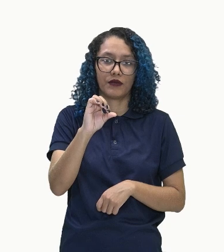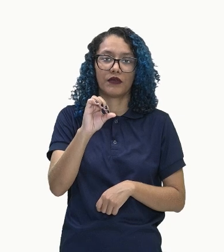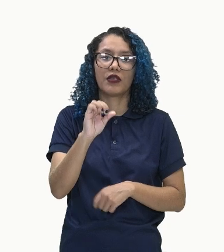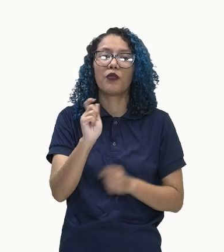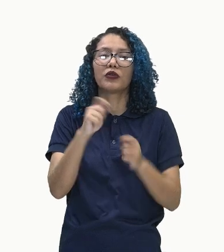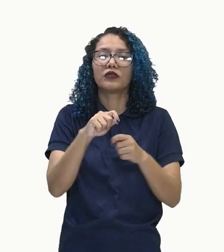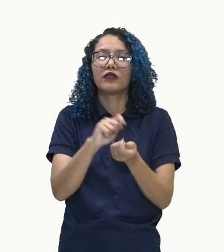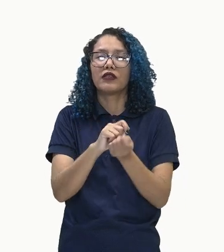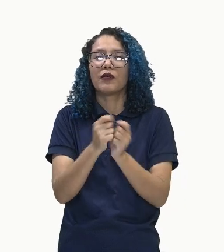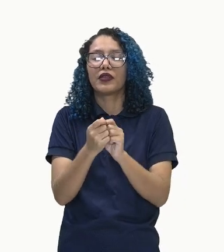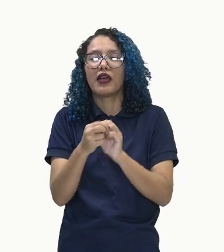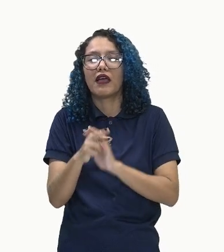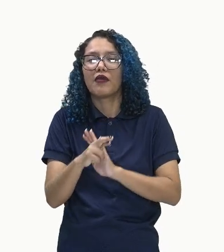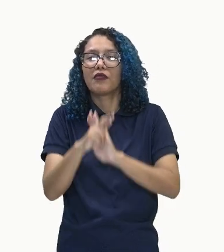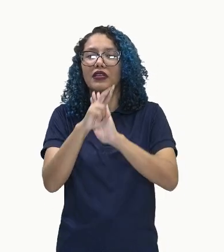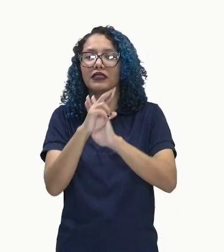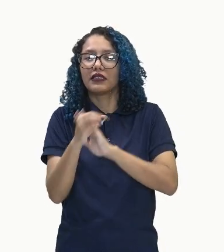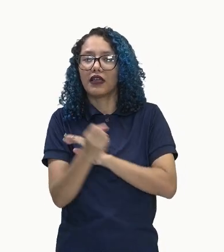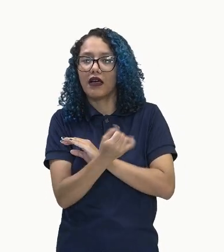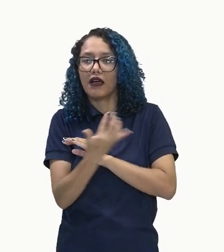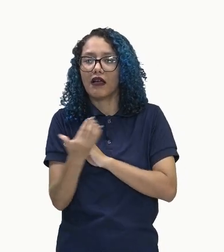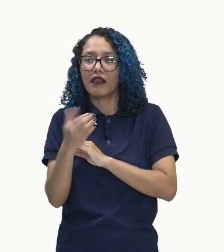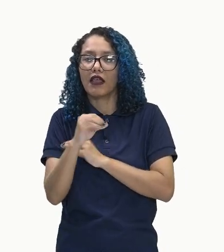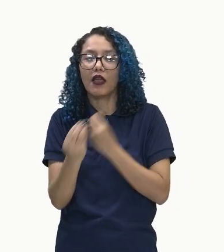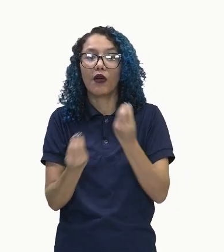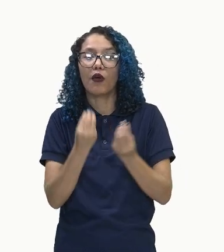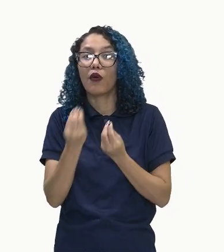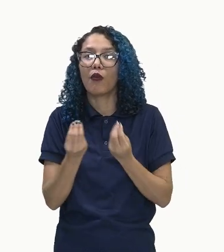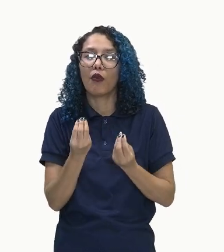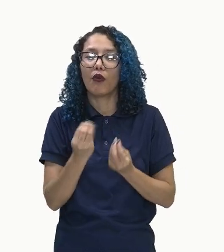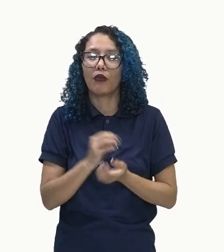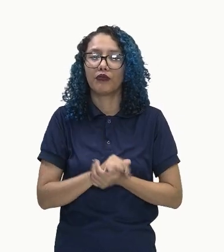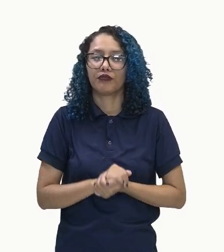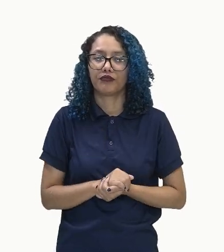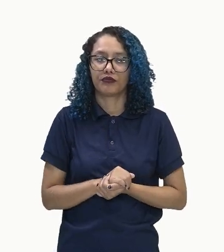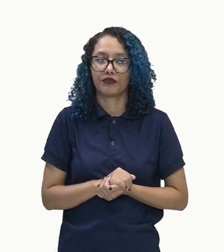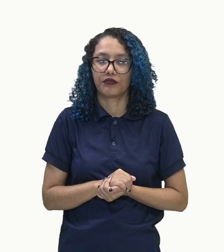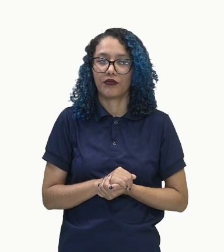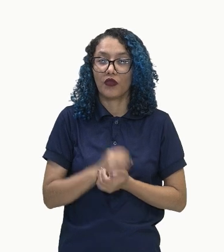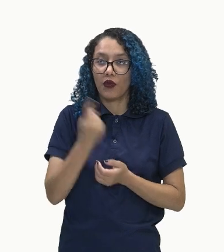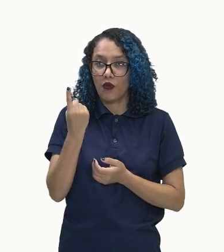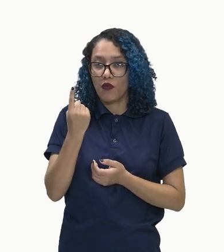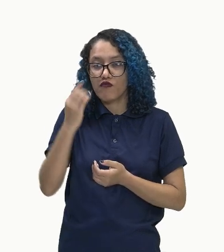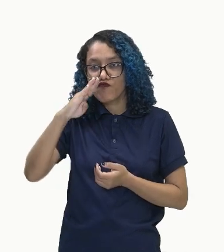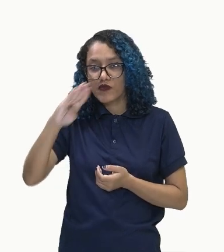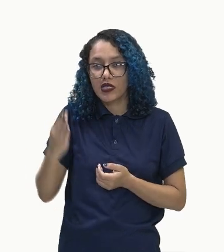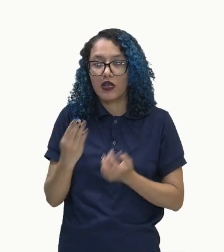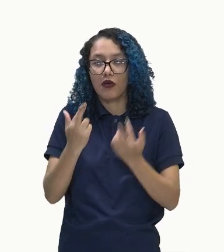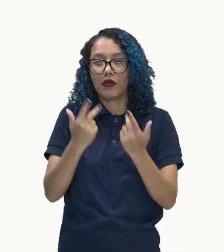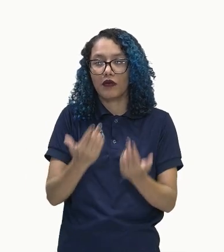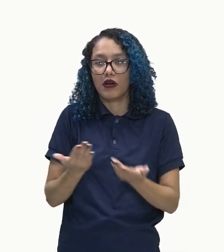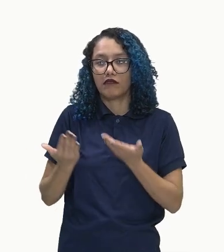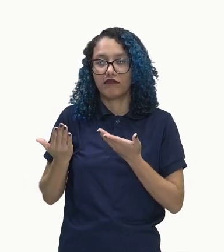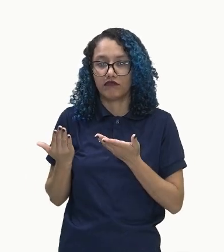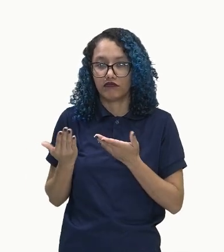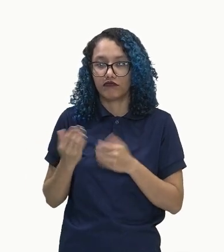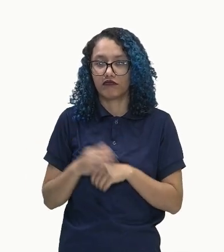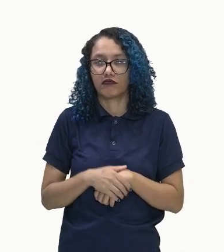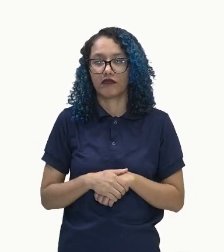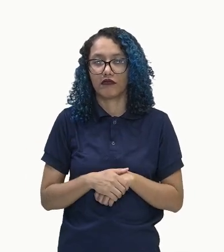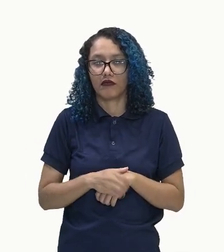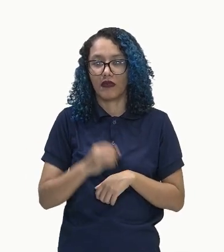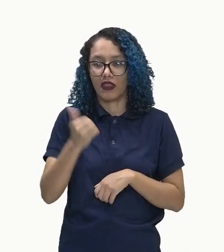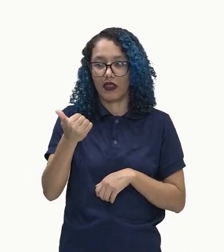Ó? É só escrever que 1 bilhão de quilômetros é exatamente igual a 10 elevado